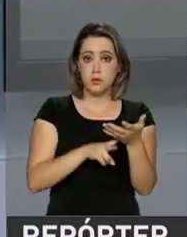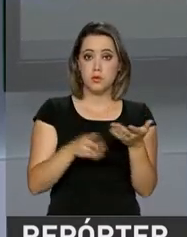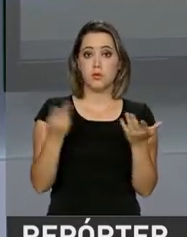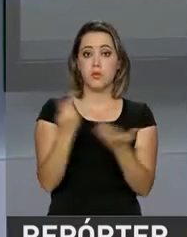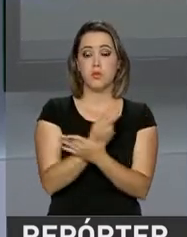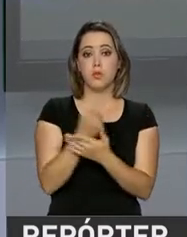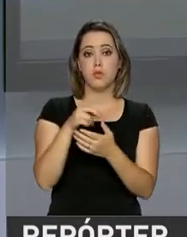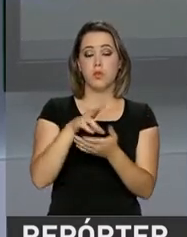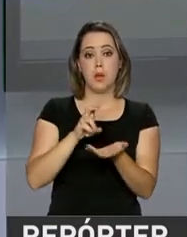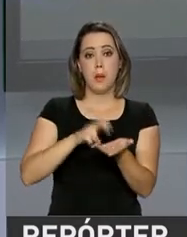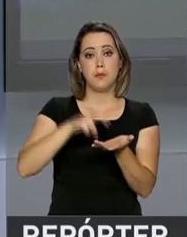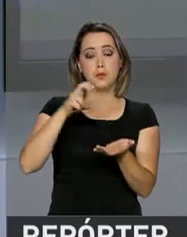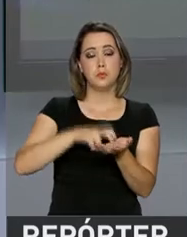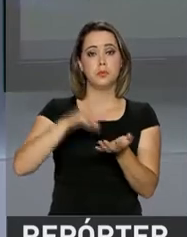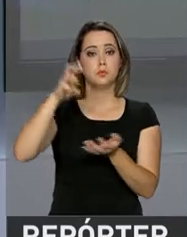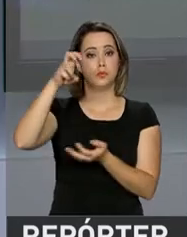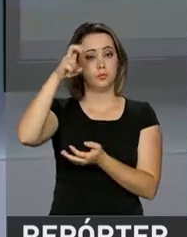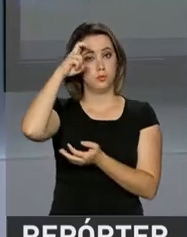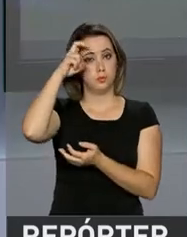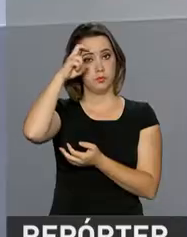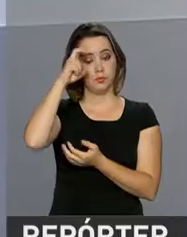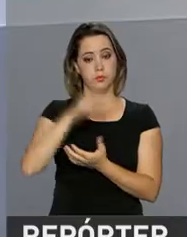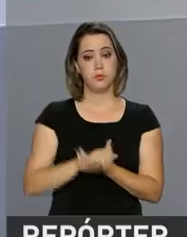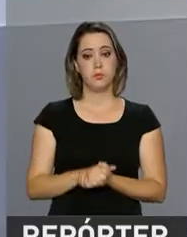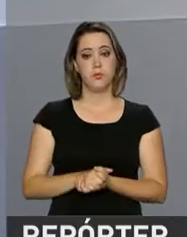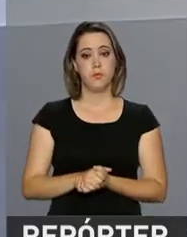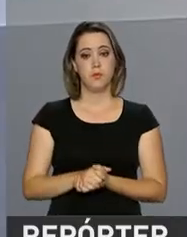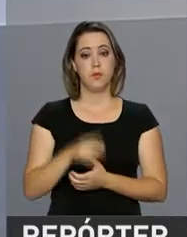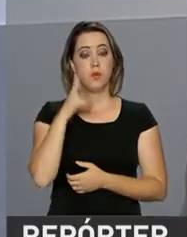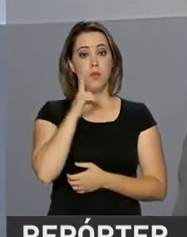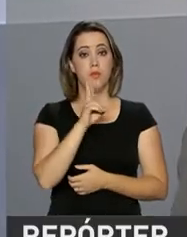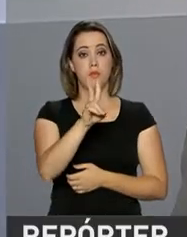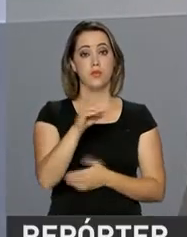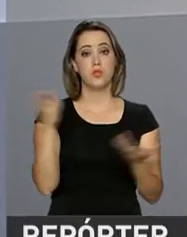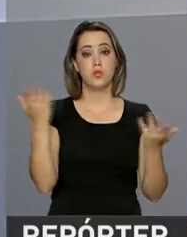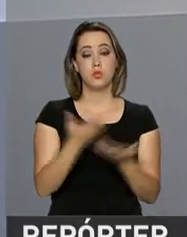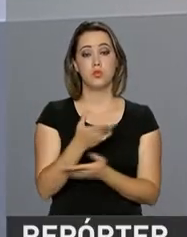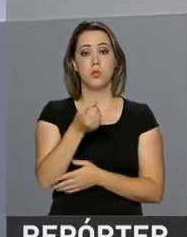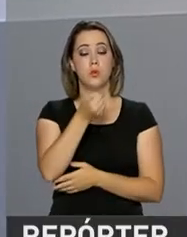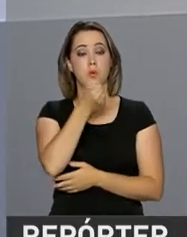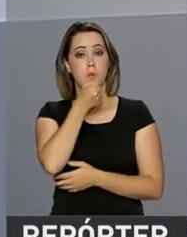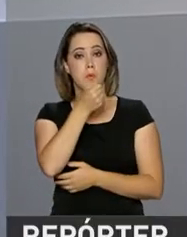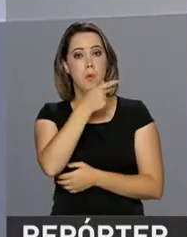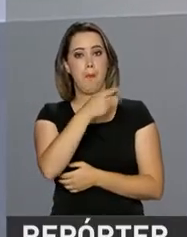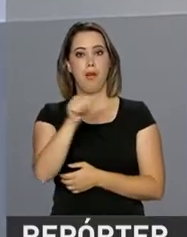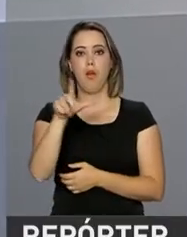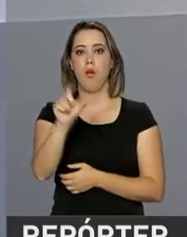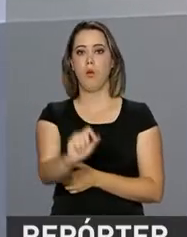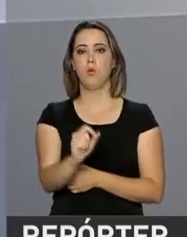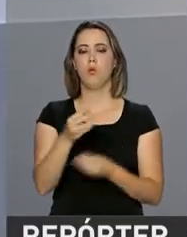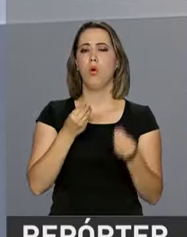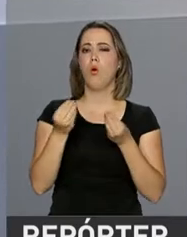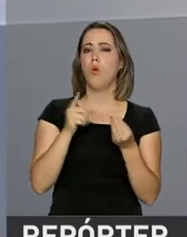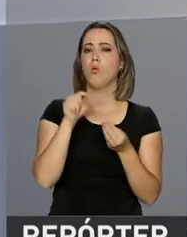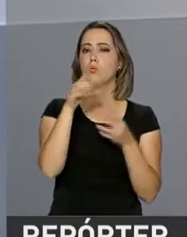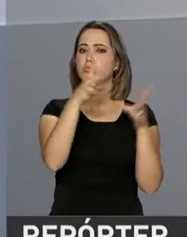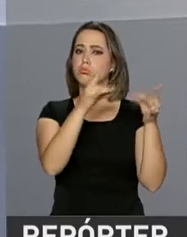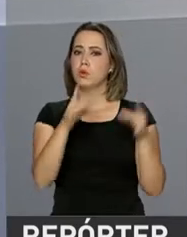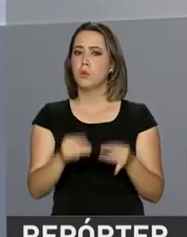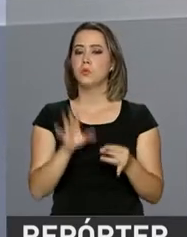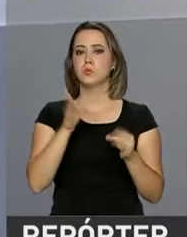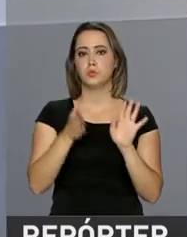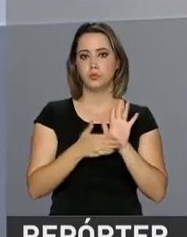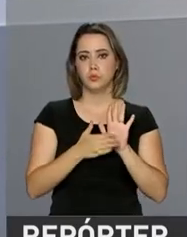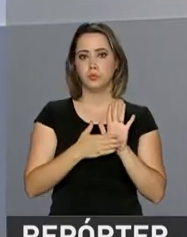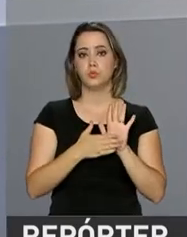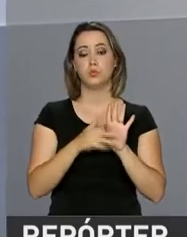seja retomada na manhã desta quinta-feira. Veja agora na reportagem de Paulo La Sálvia alguns pontos já apresentados